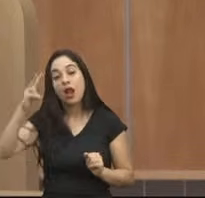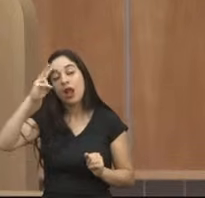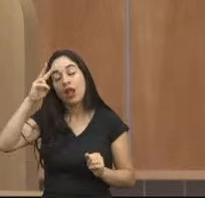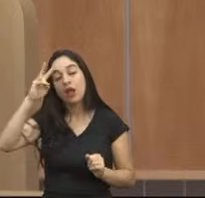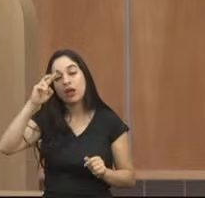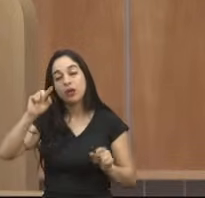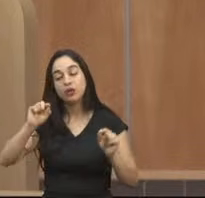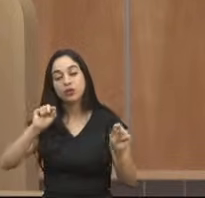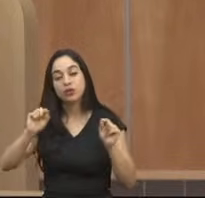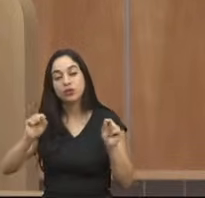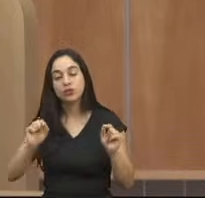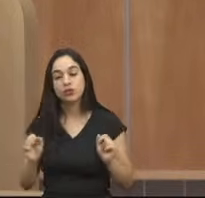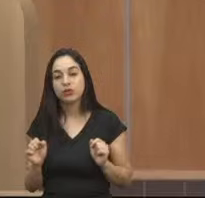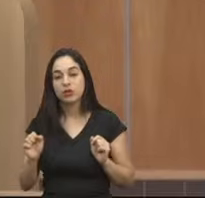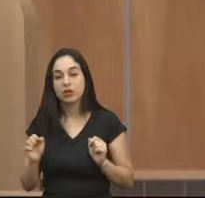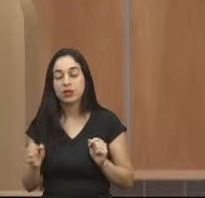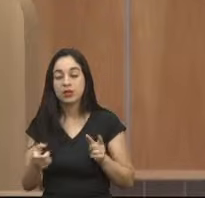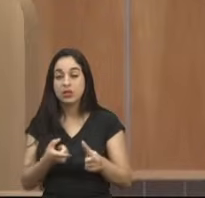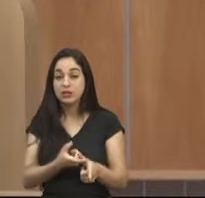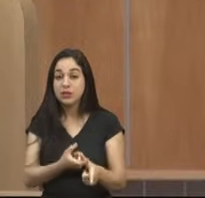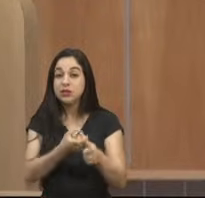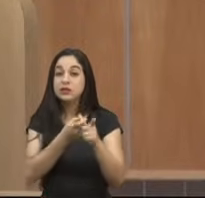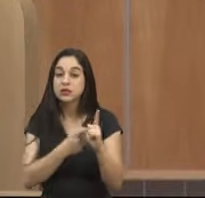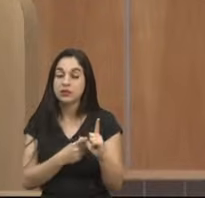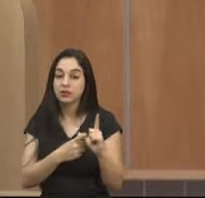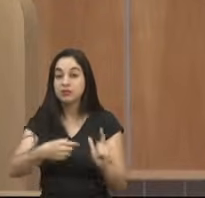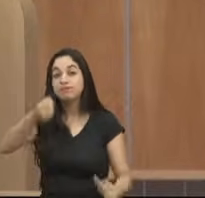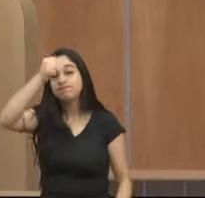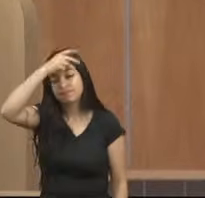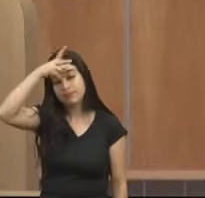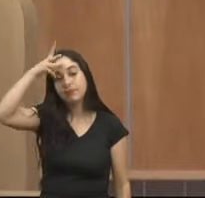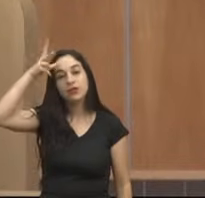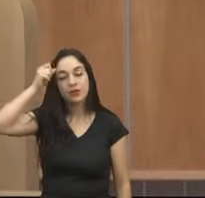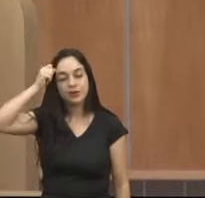lembrando sobre as dívidas da prefeitura.